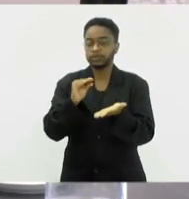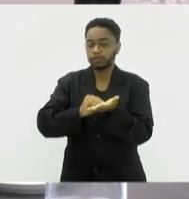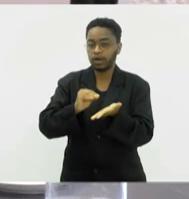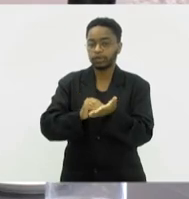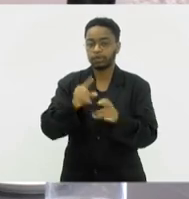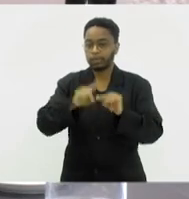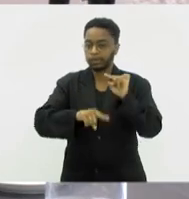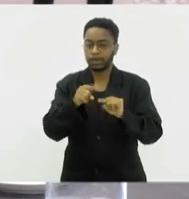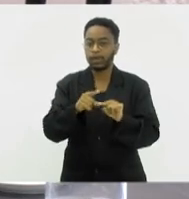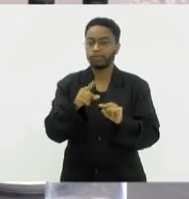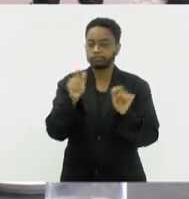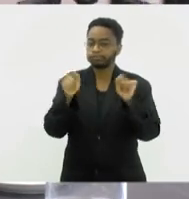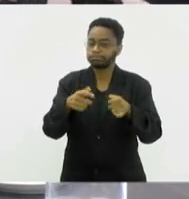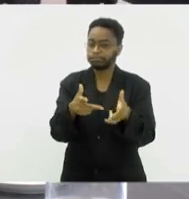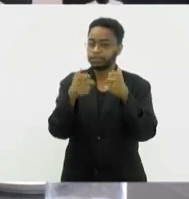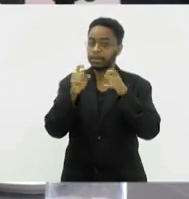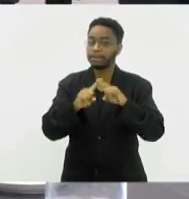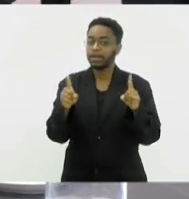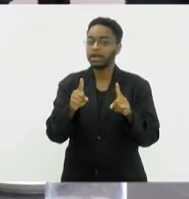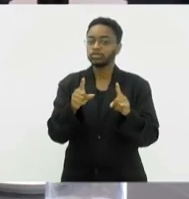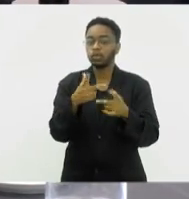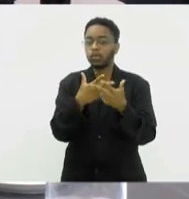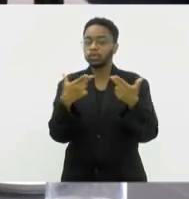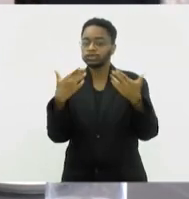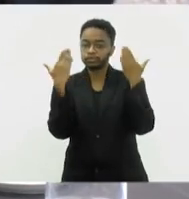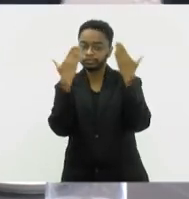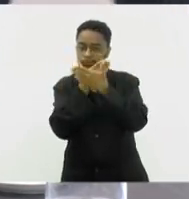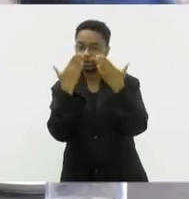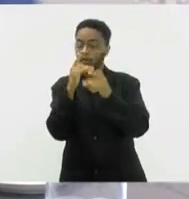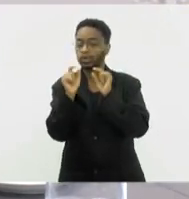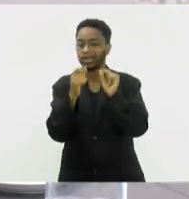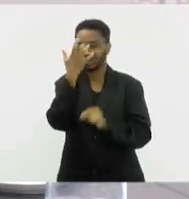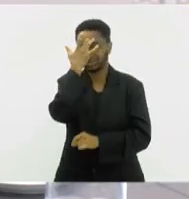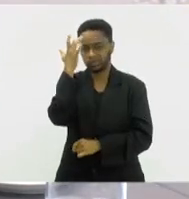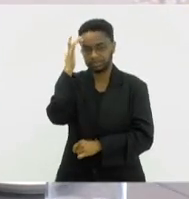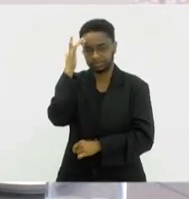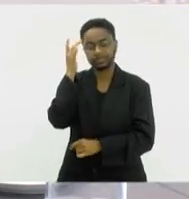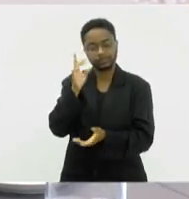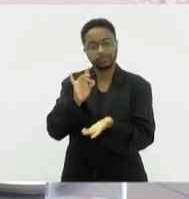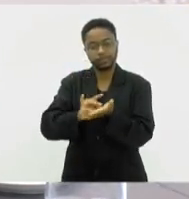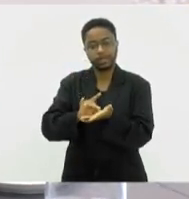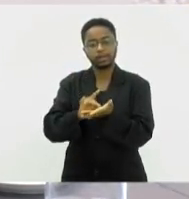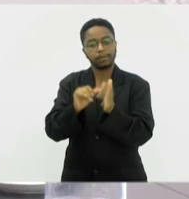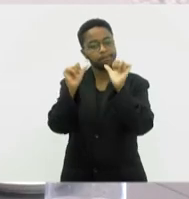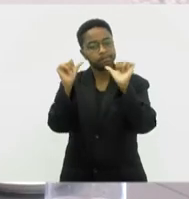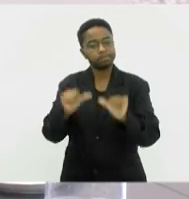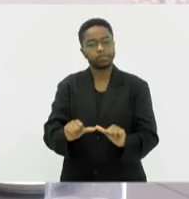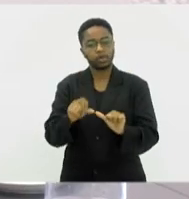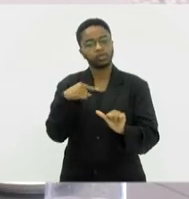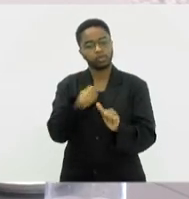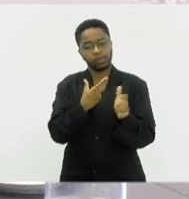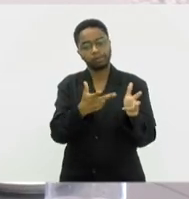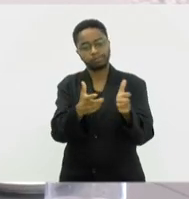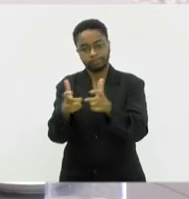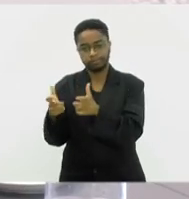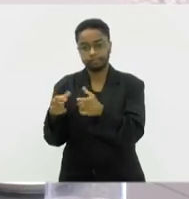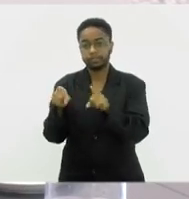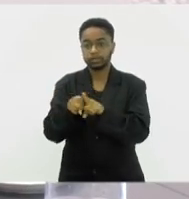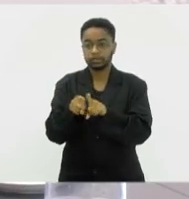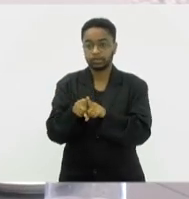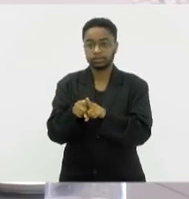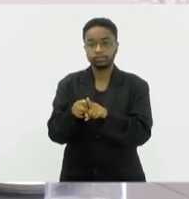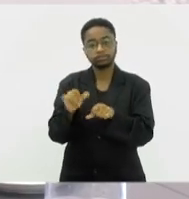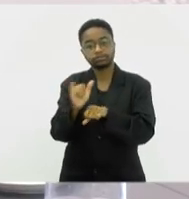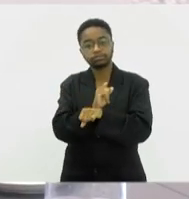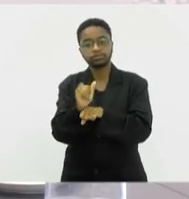fica muito visível, mas o imaterial, que é o elemento da saúde mental, tem sido cada vez mais notório até para a ferramenta